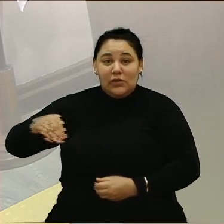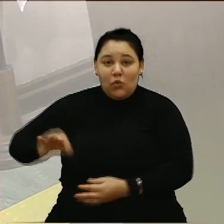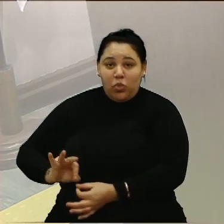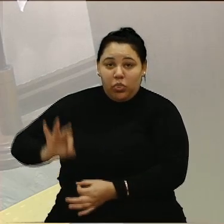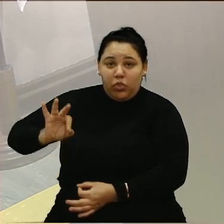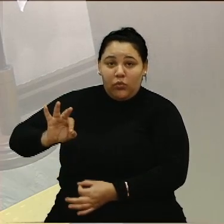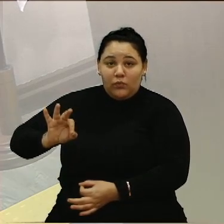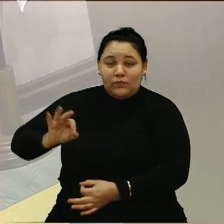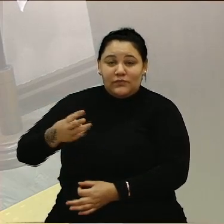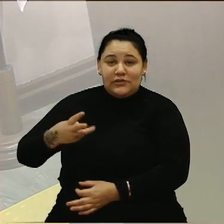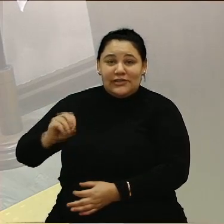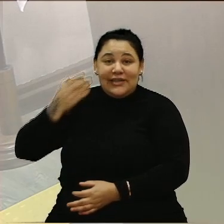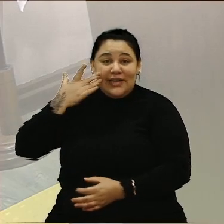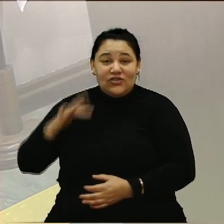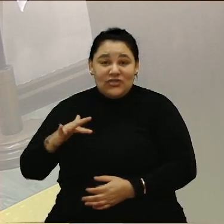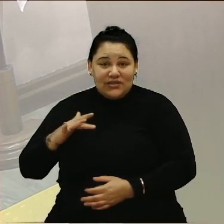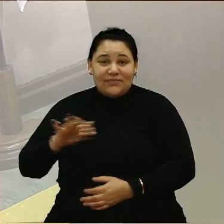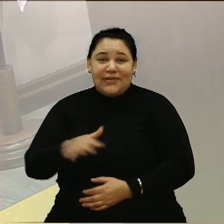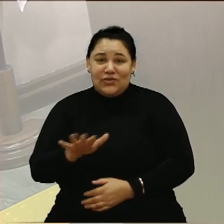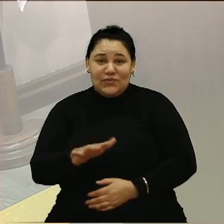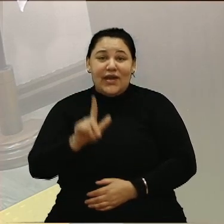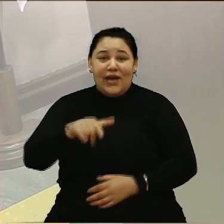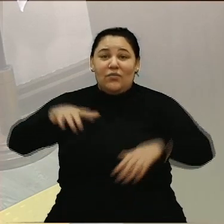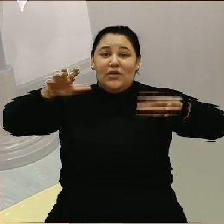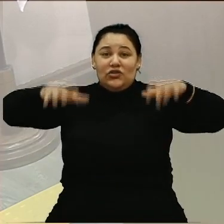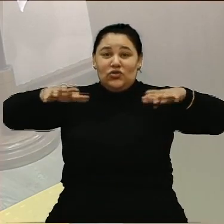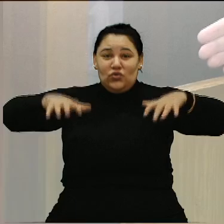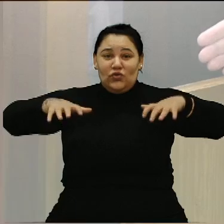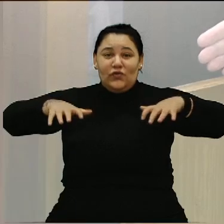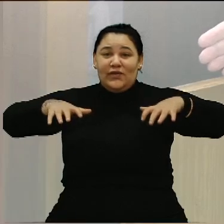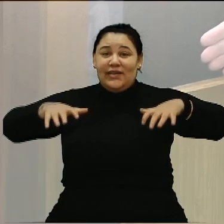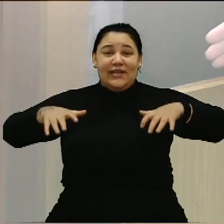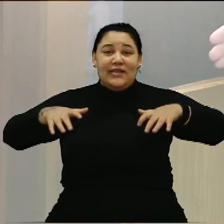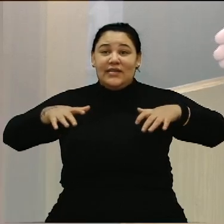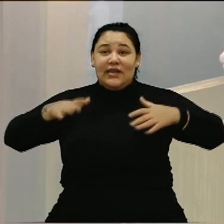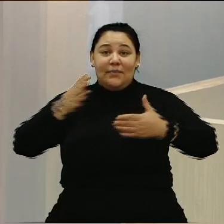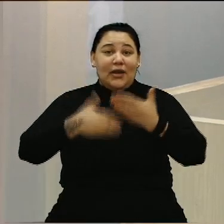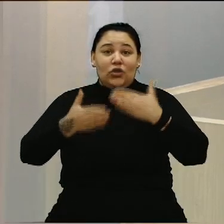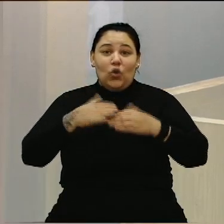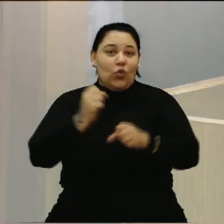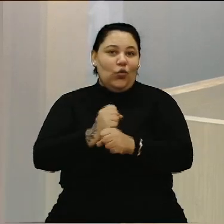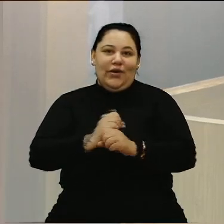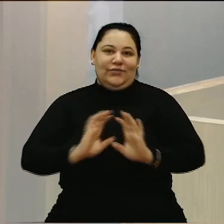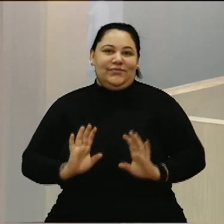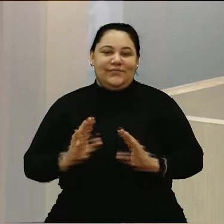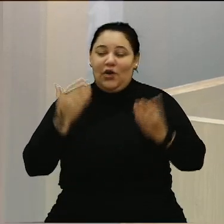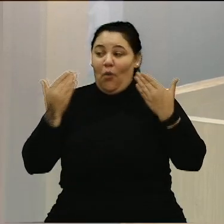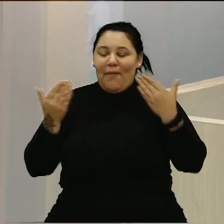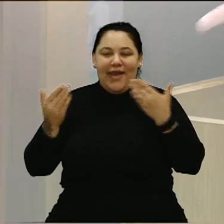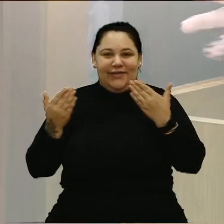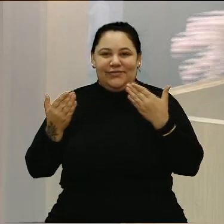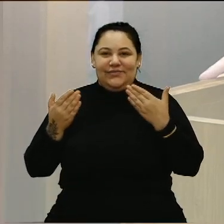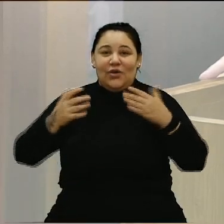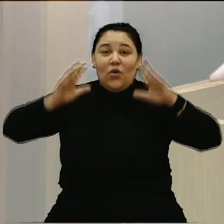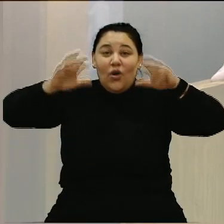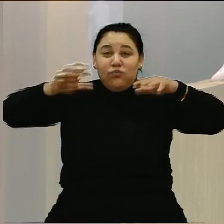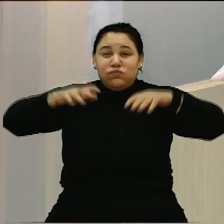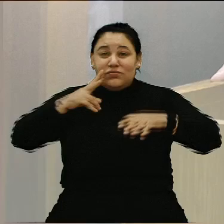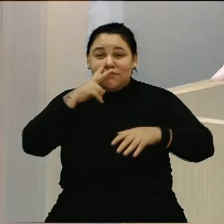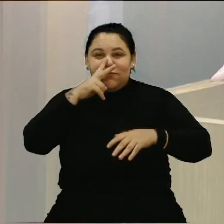dias. Isso é uma chuva que estimada seria para um ano inteiro. Então ela veio a chuva forte e com